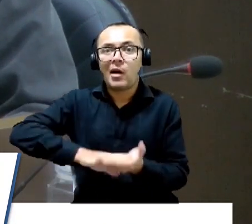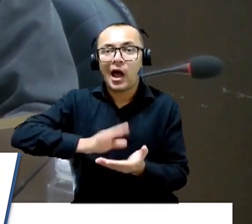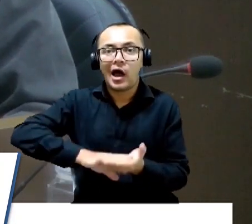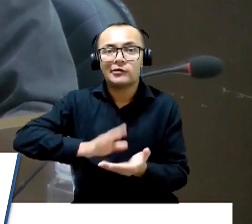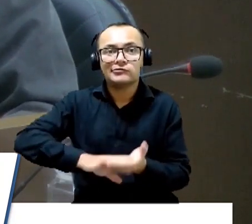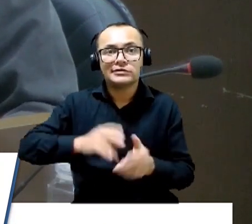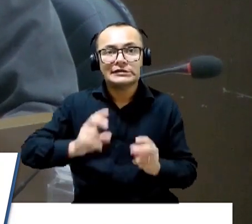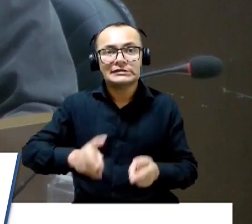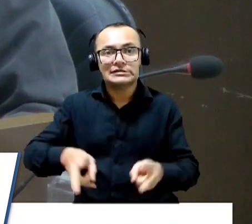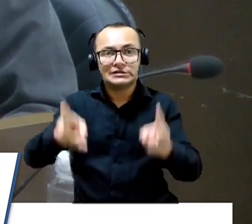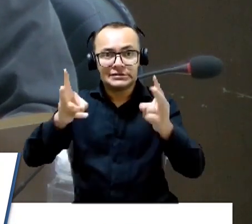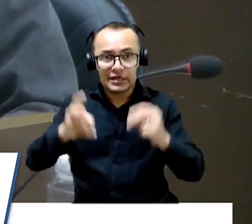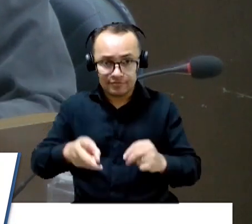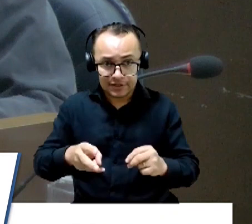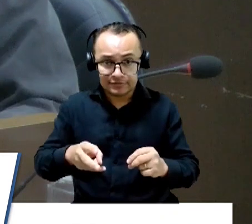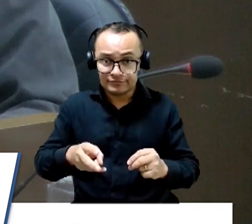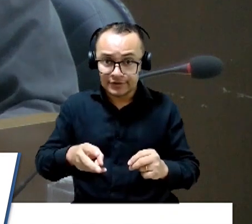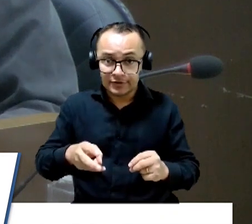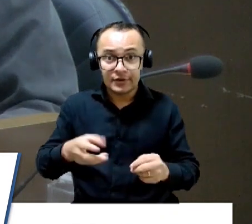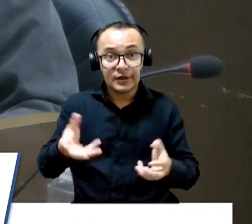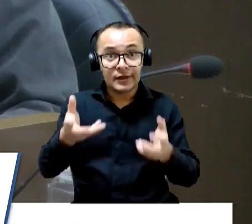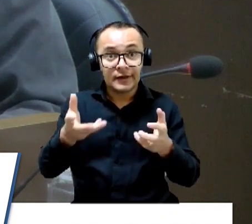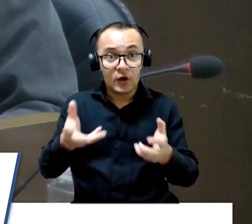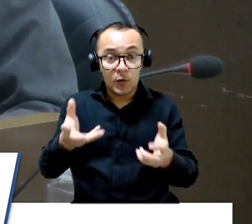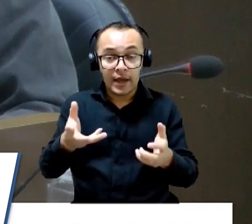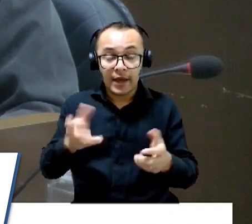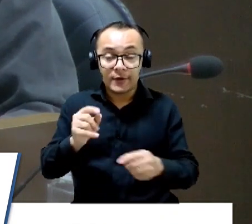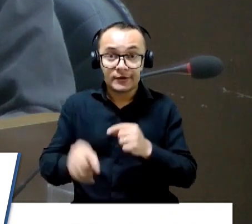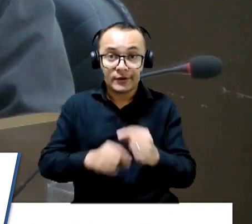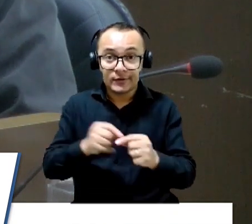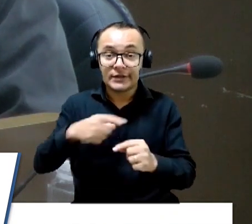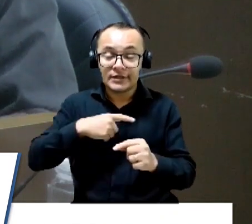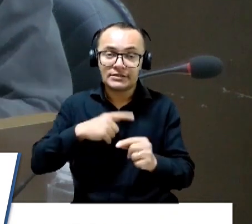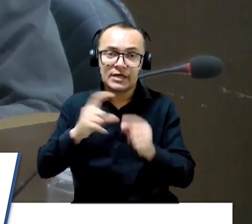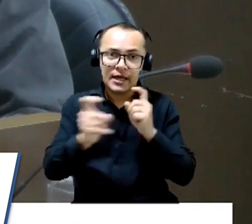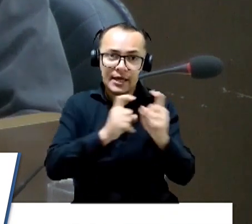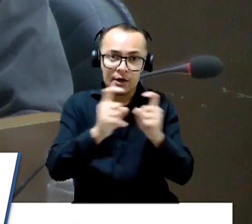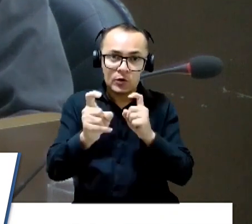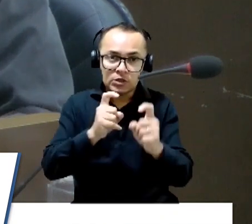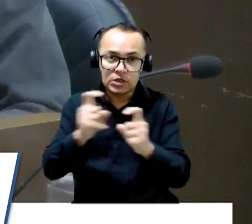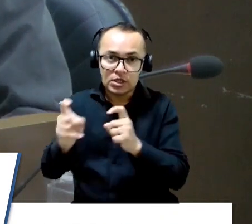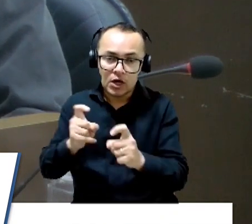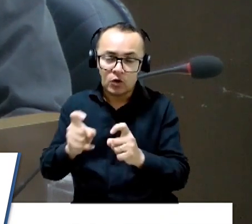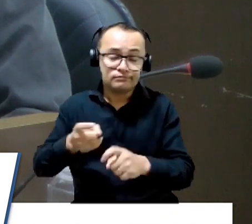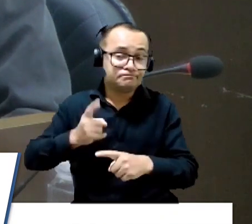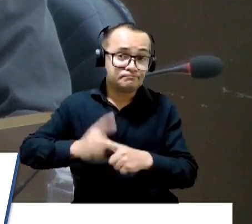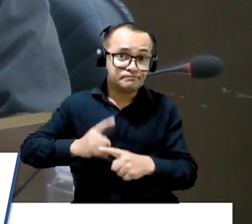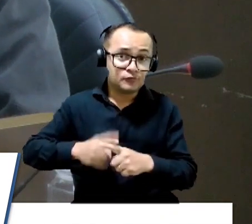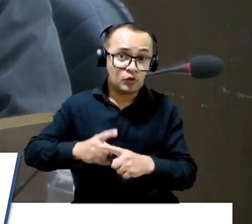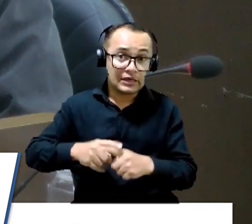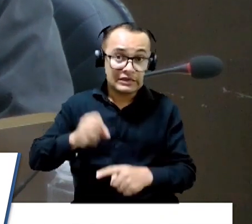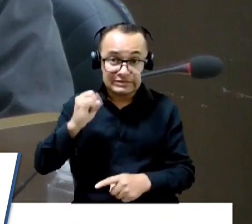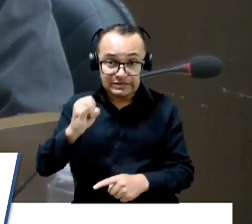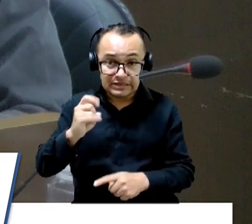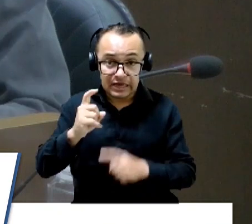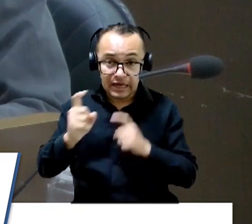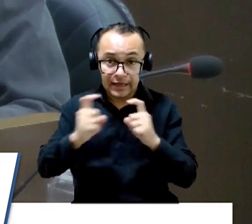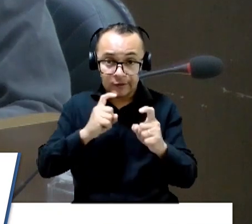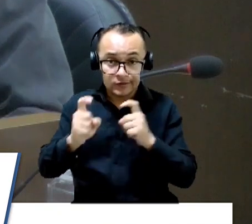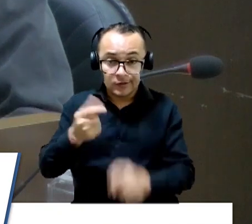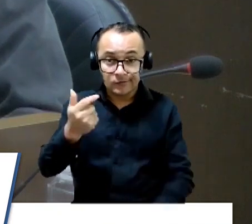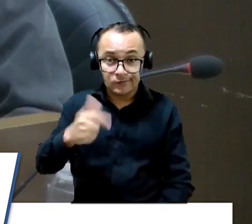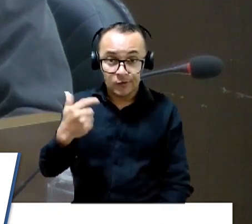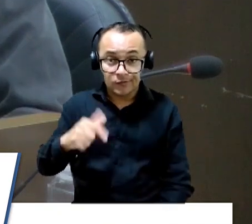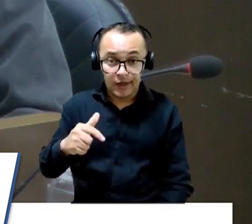cumprir. Eu gostaria que tivesse essa reunião, porque caso não tenha, eu vou buscar